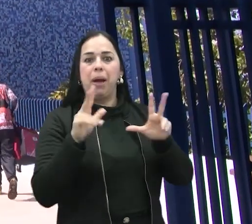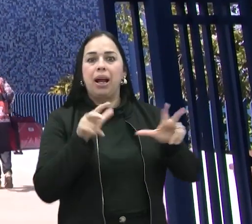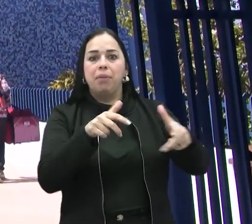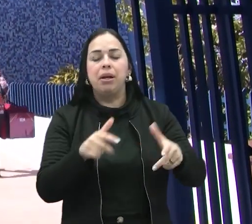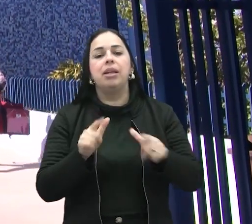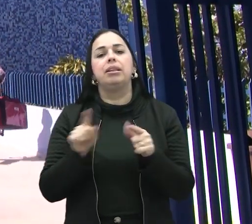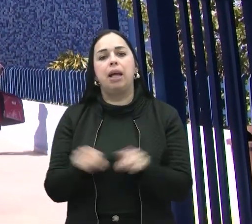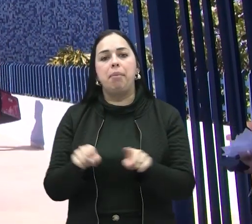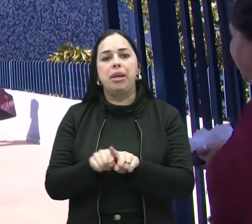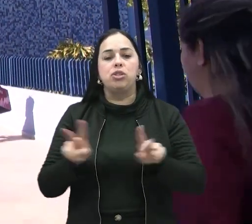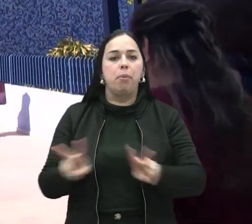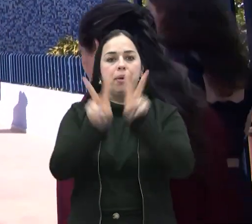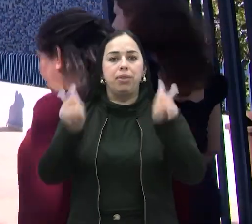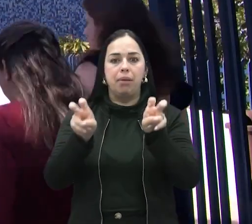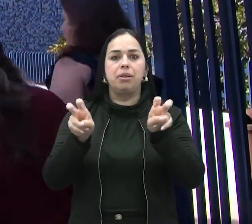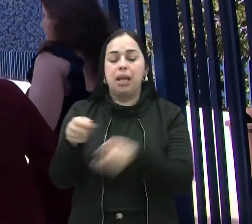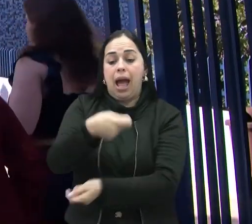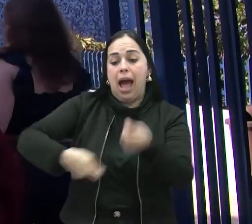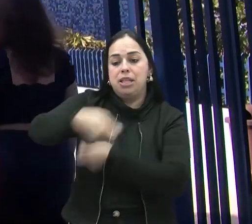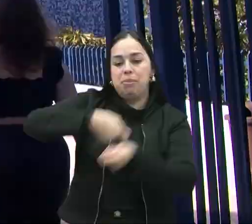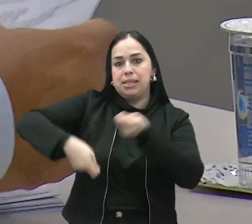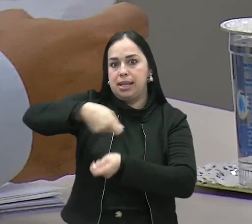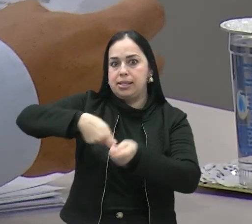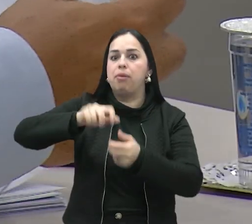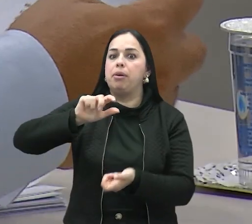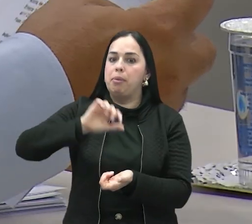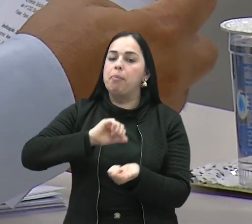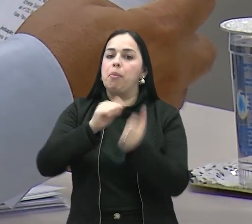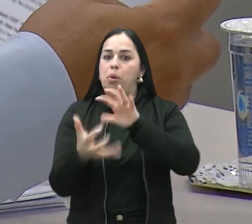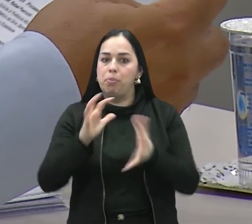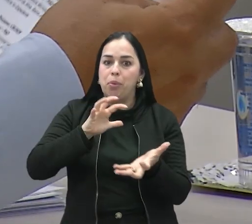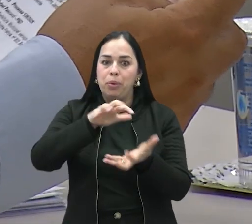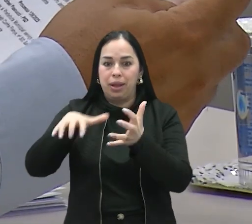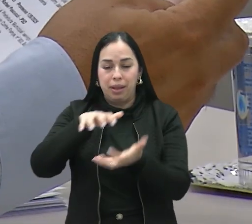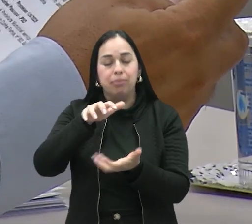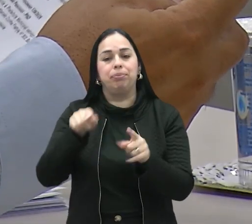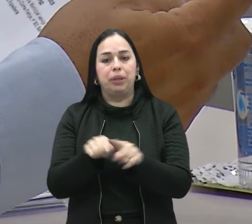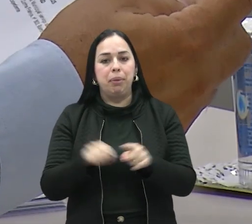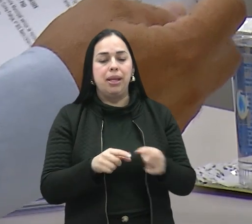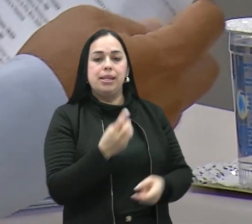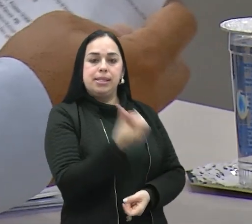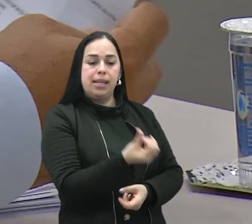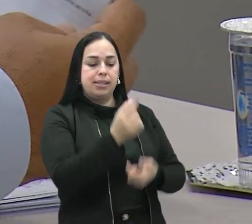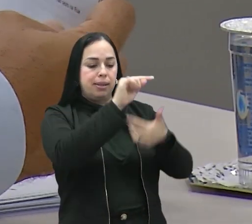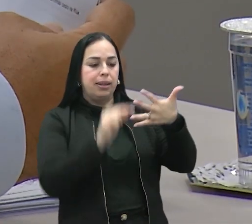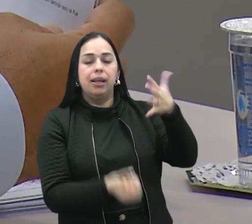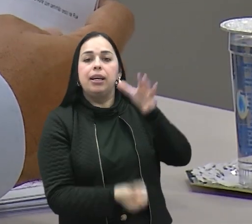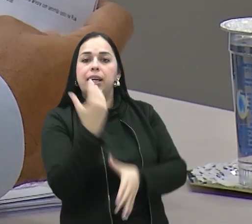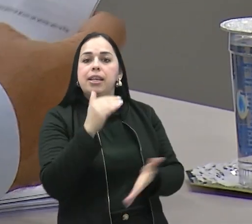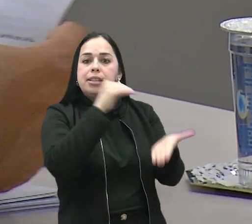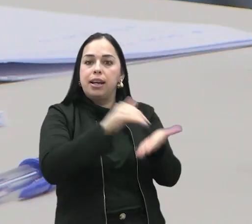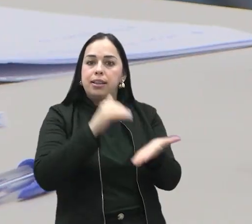maior parte trata de reforma administrativa. 6 deles criam secretarias e definem a estrutura